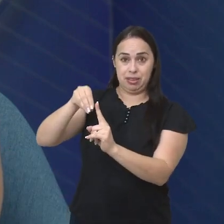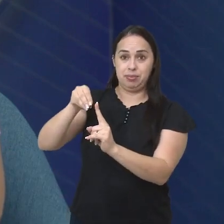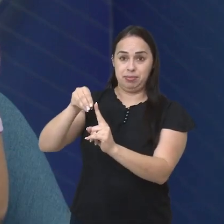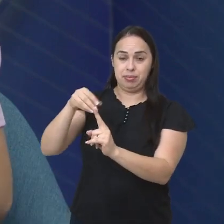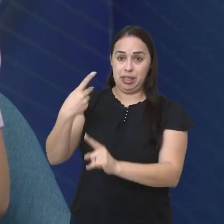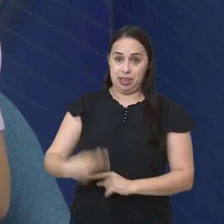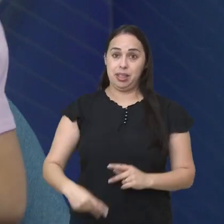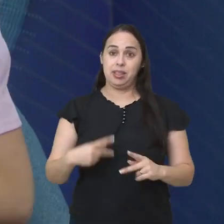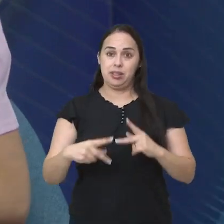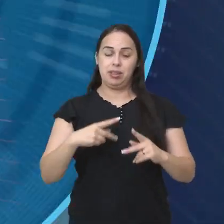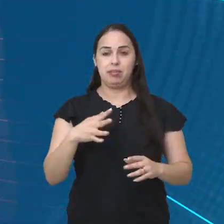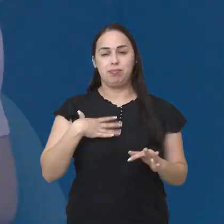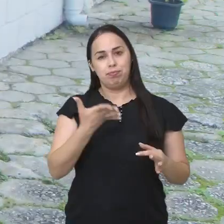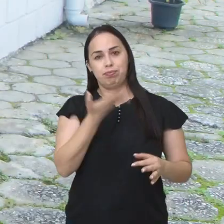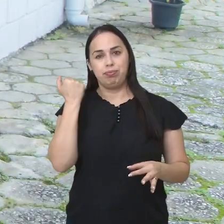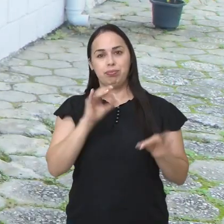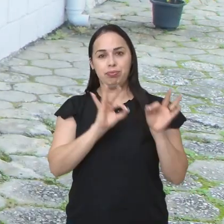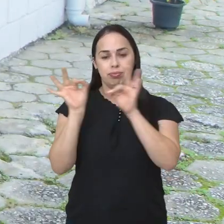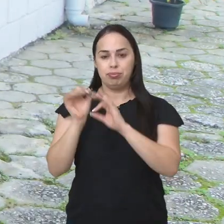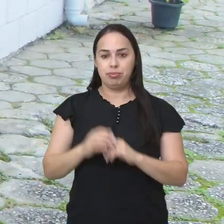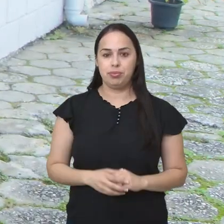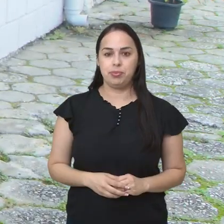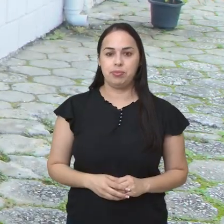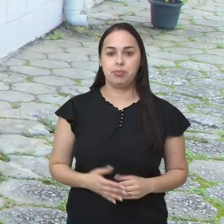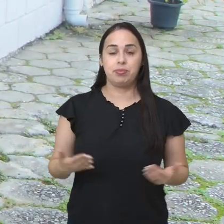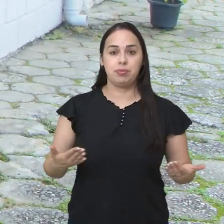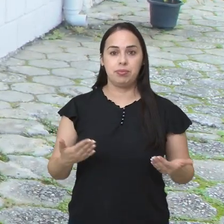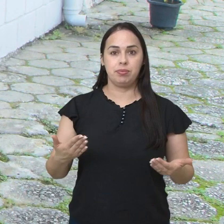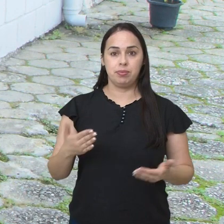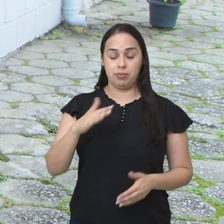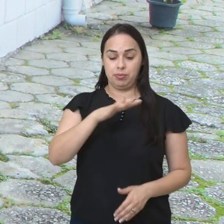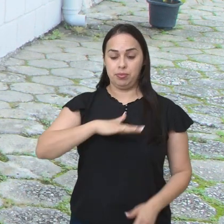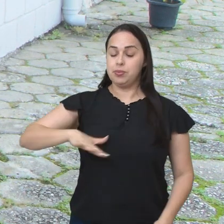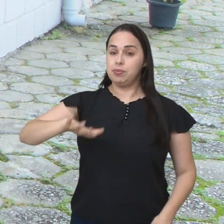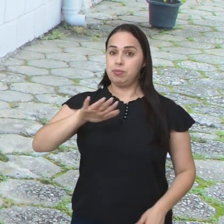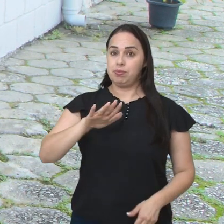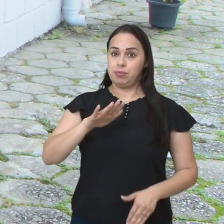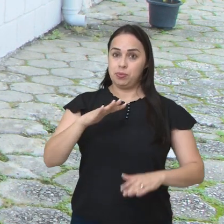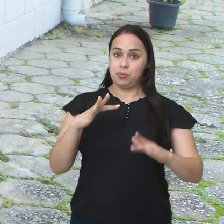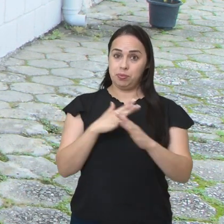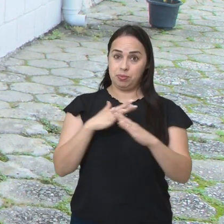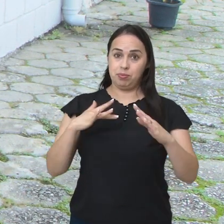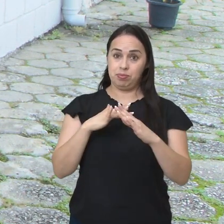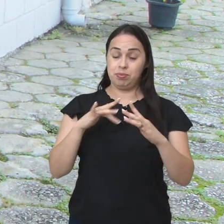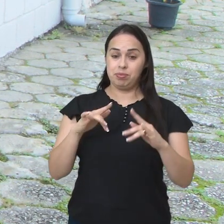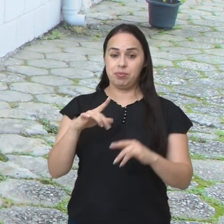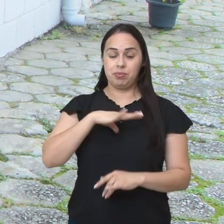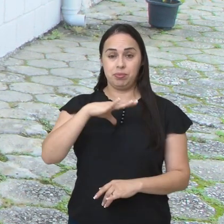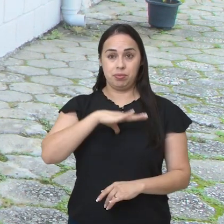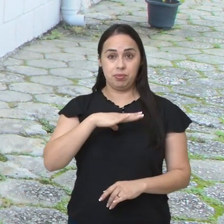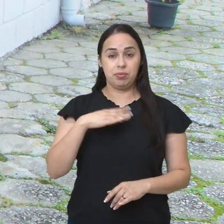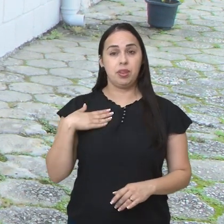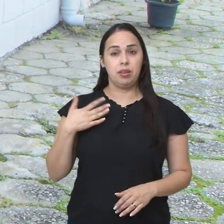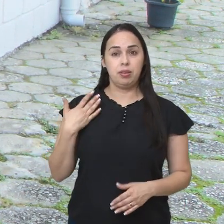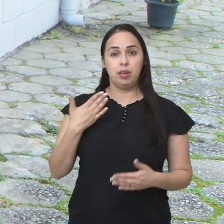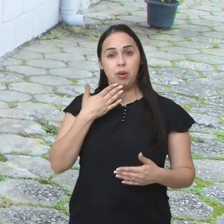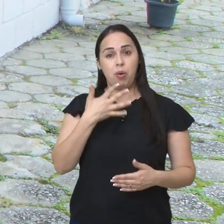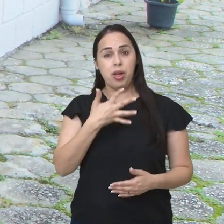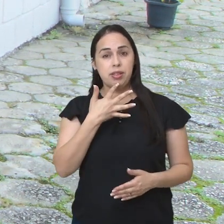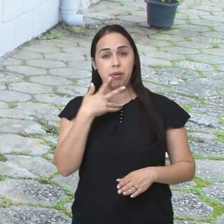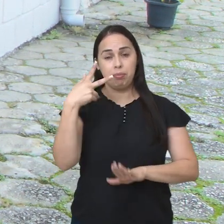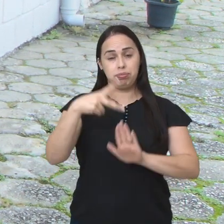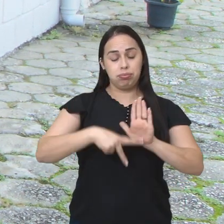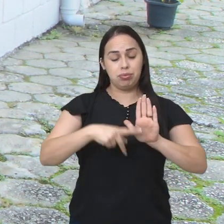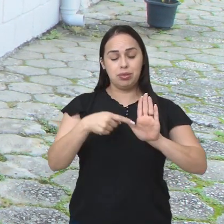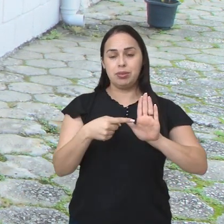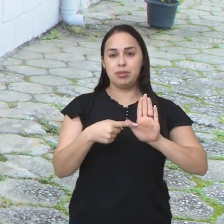na cidade. Então vamos conferir? Hoje eu estou aqui na região central de São José dos Campos e eu vim conhecer um projeto bem bacana,